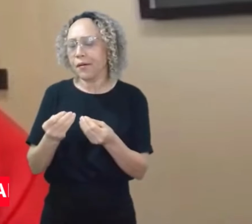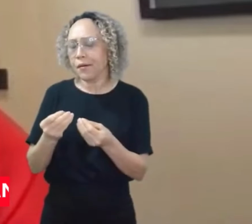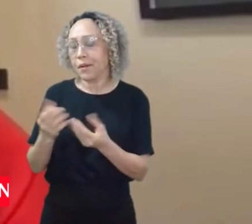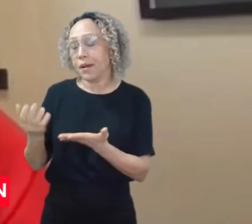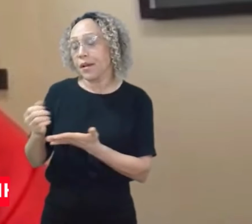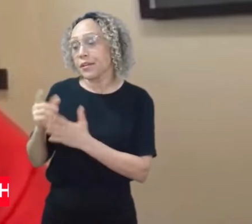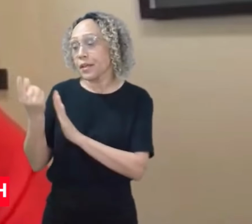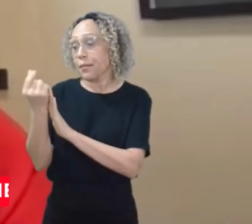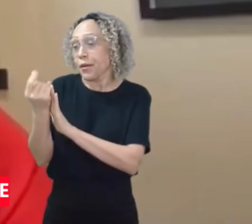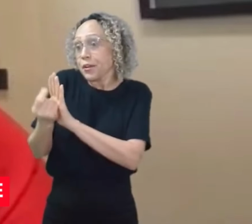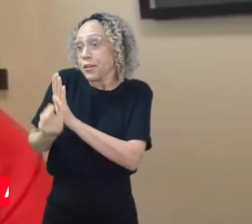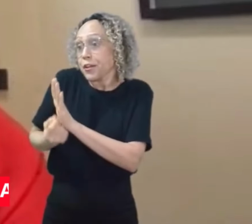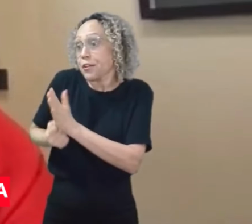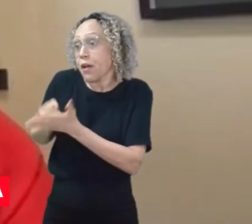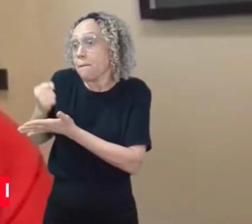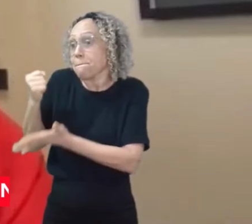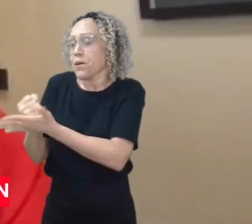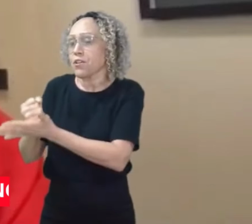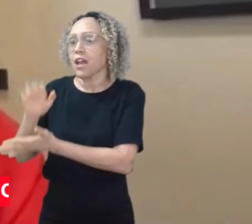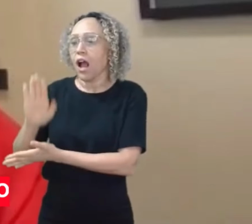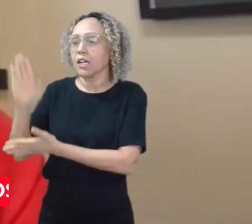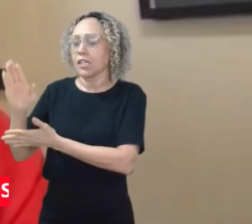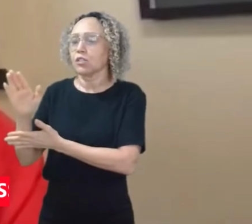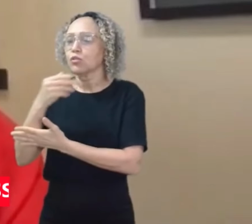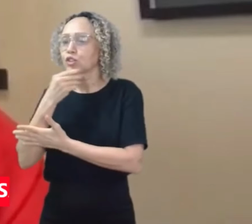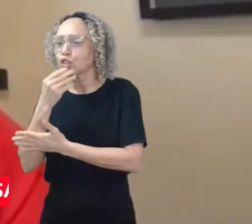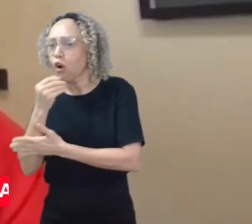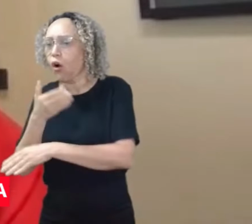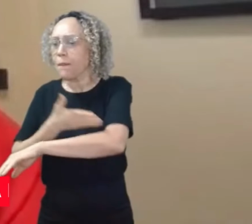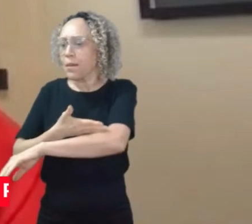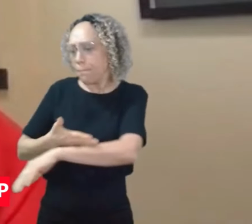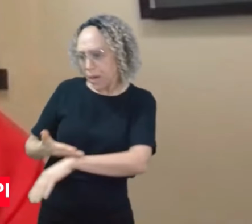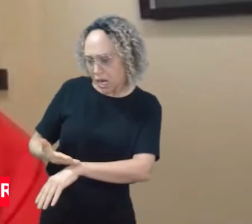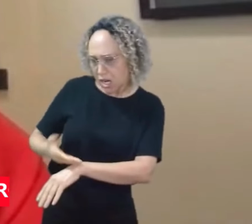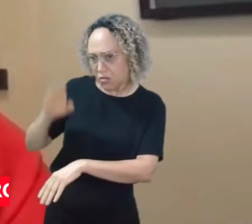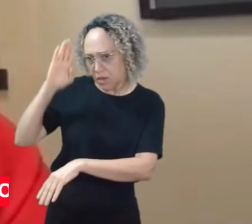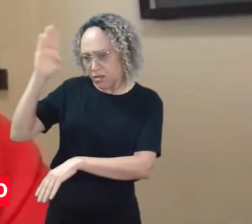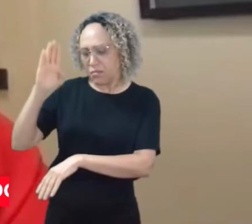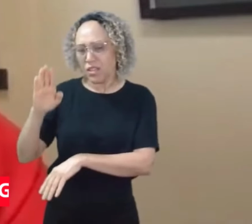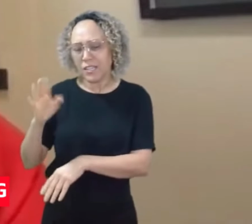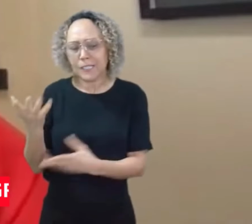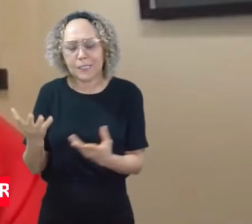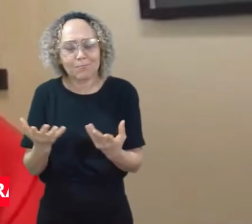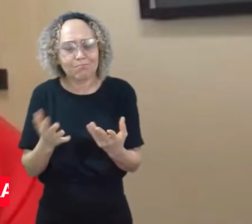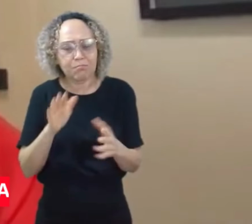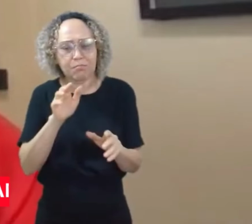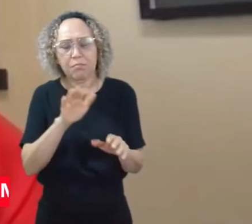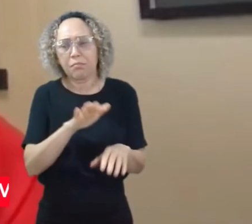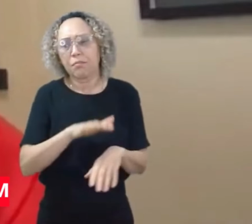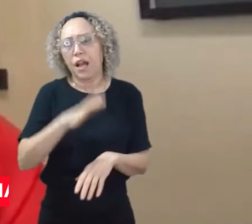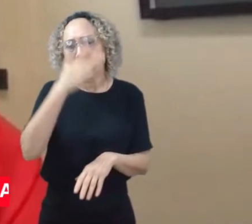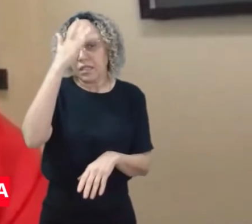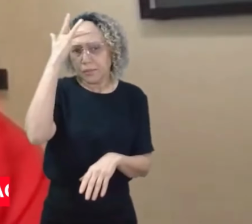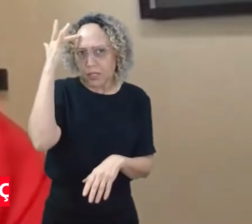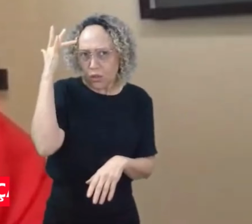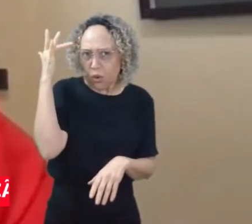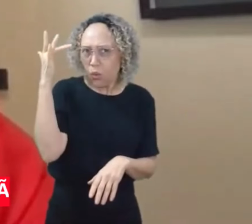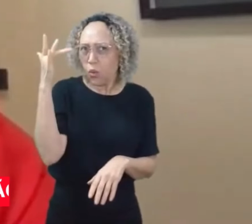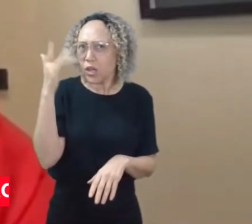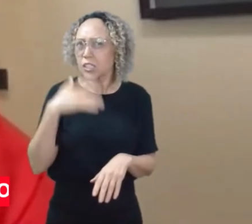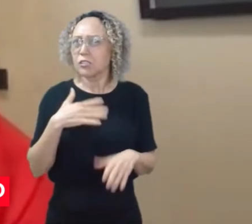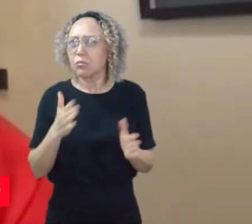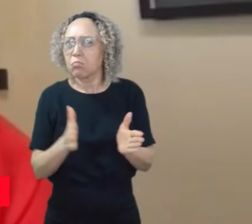estruturas partidárias que vêm para reeleger os mesmos, né? Não criando condições para aqueles que não estão nesse espaço possam chegar.